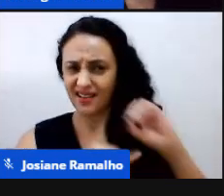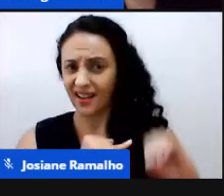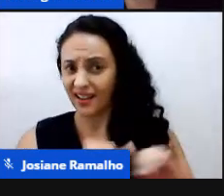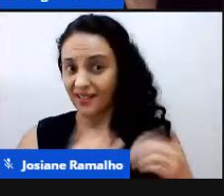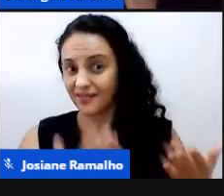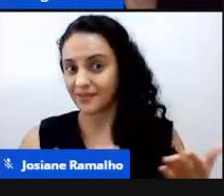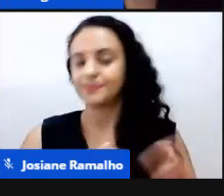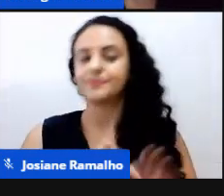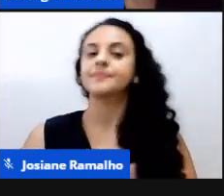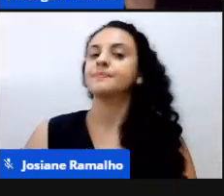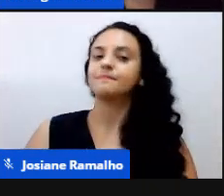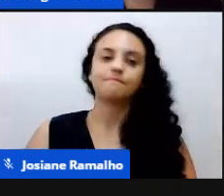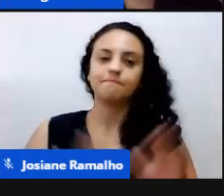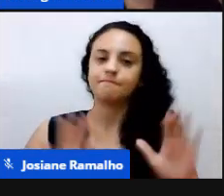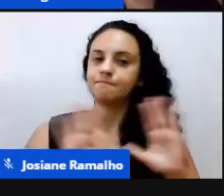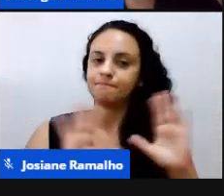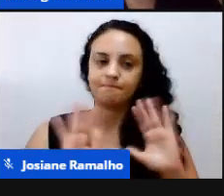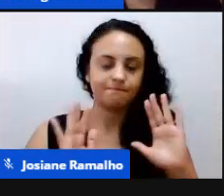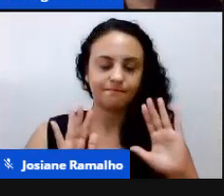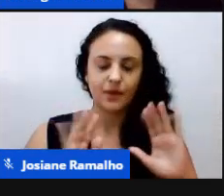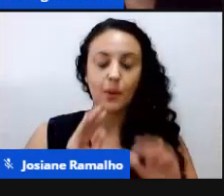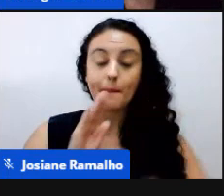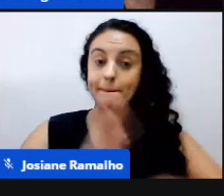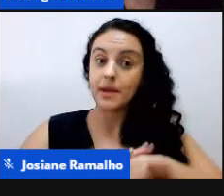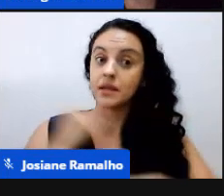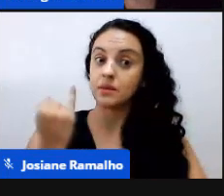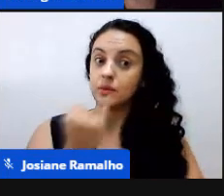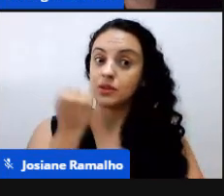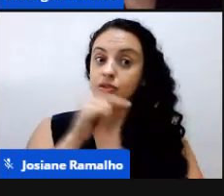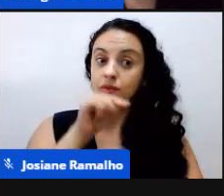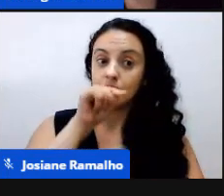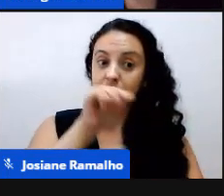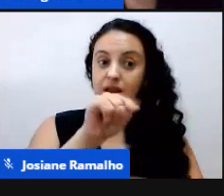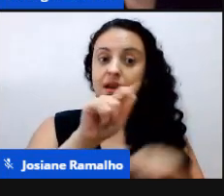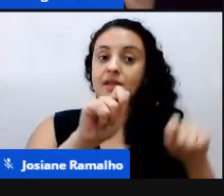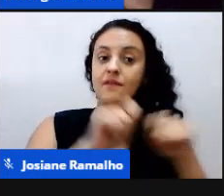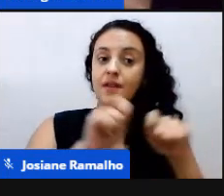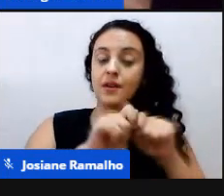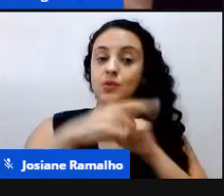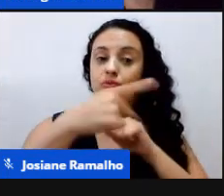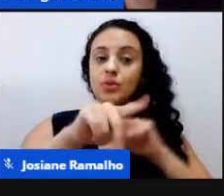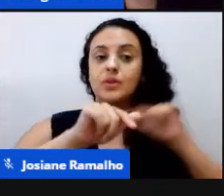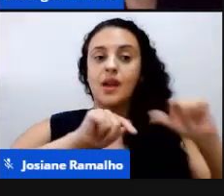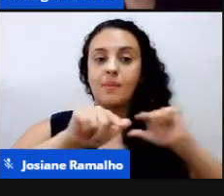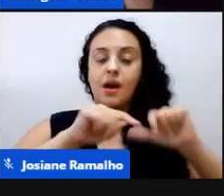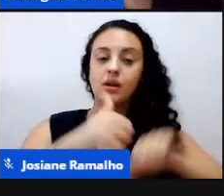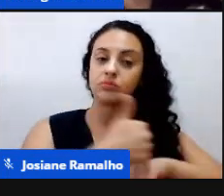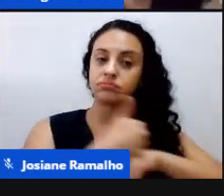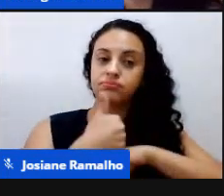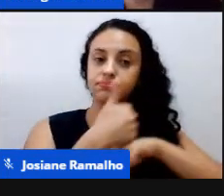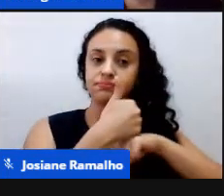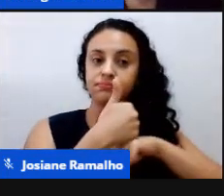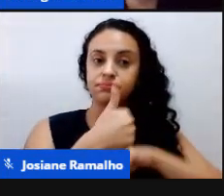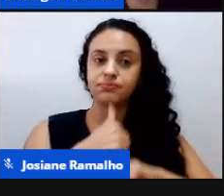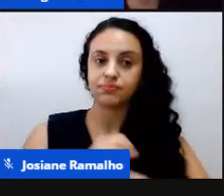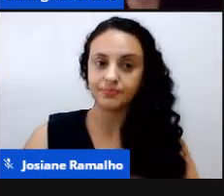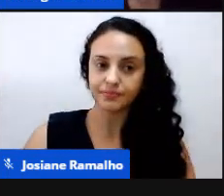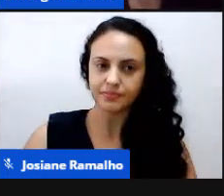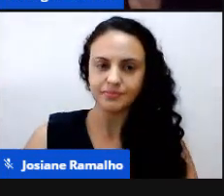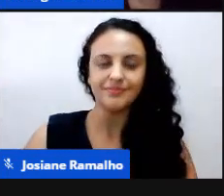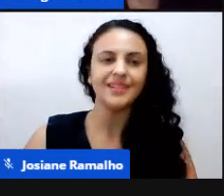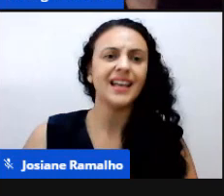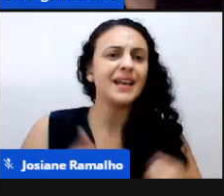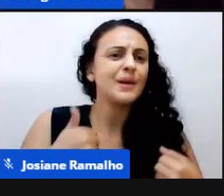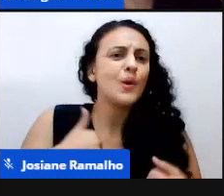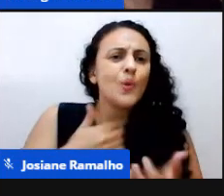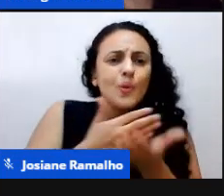você faça o seu trabalho, que você faça de uma maneira de excelência, né? Mas eu entrei, eu nem conheço a minha turma, eu nunca